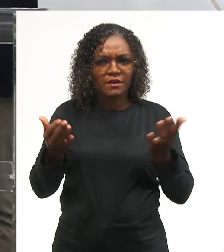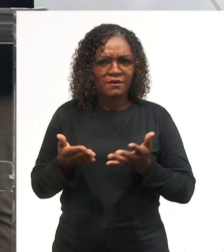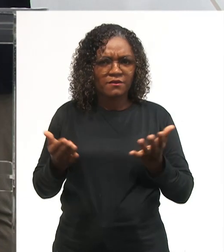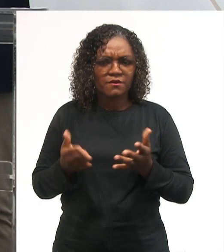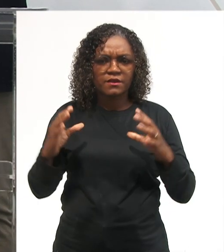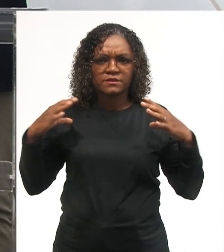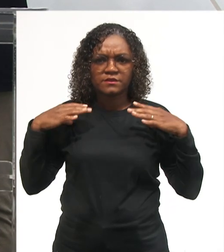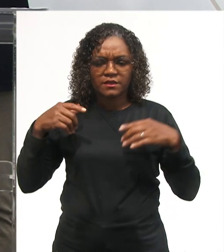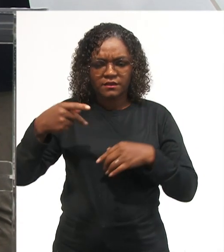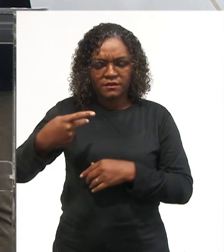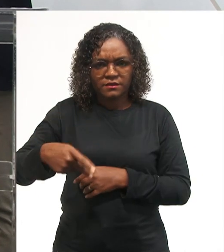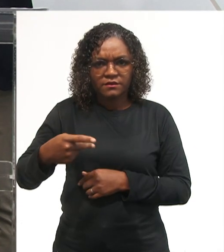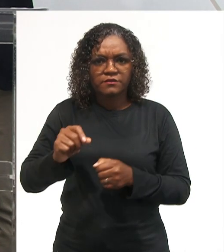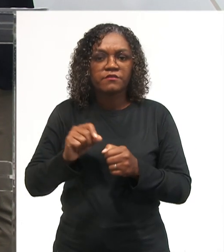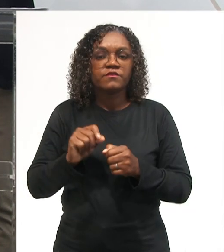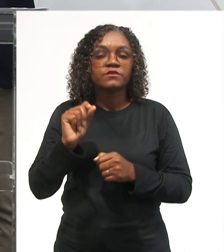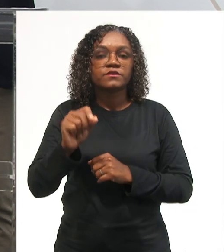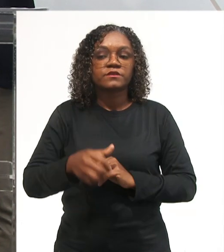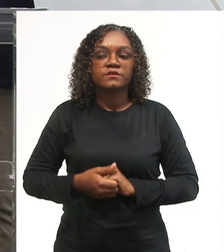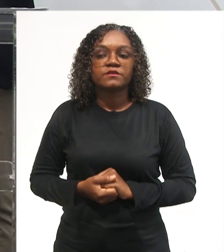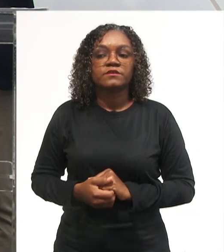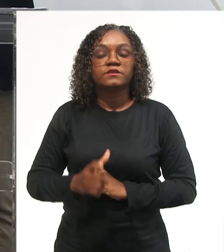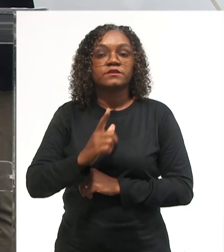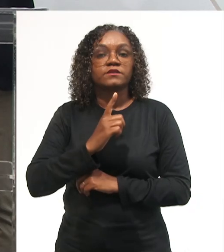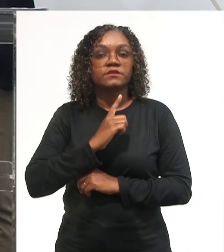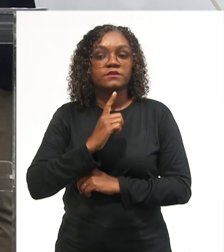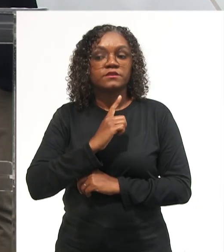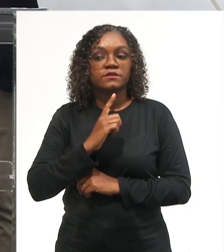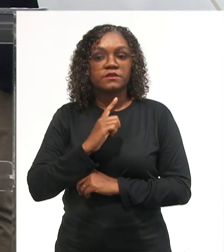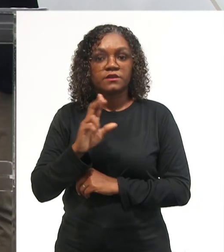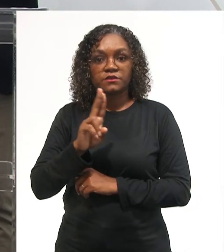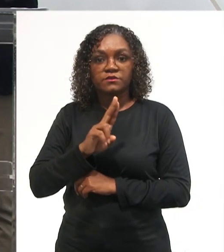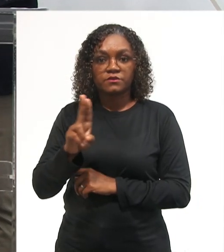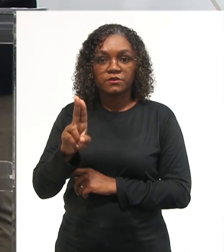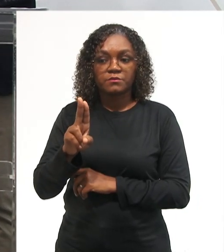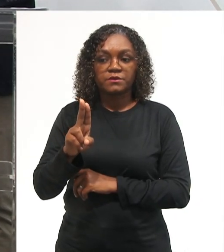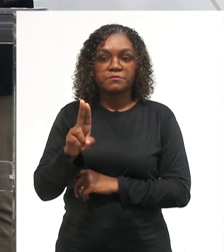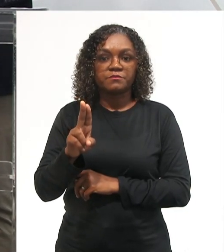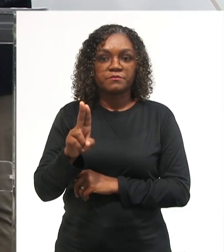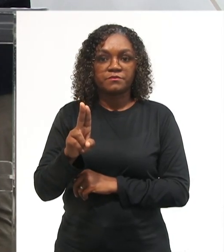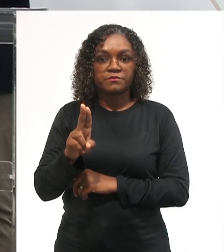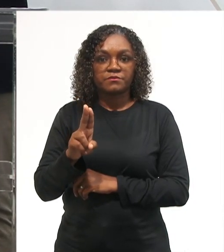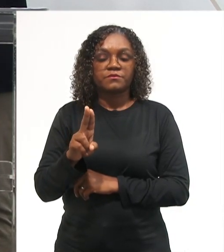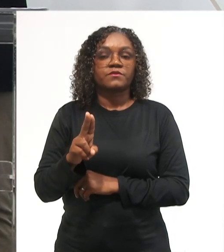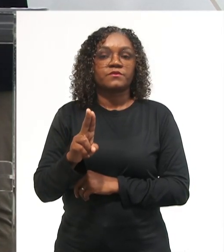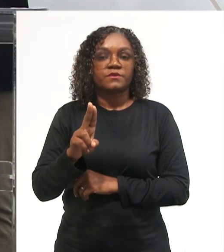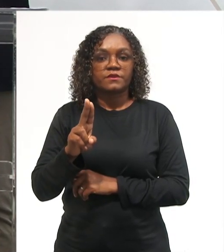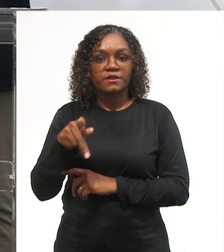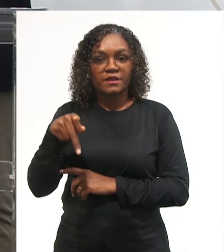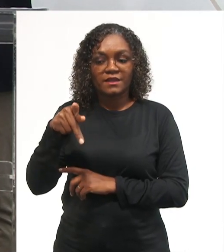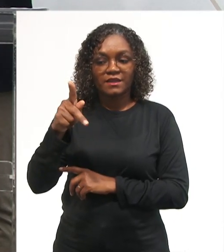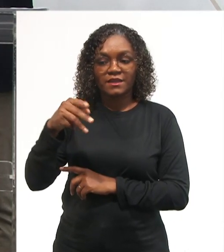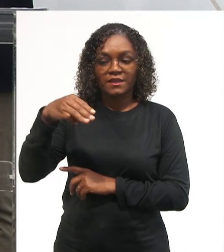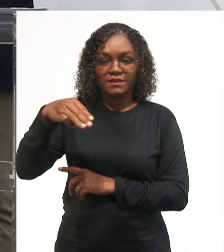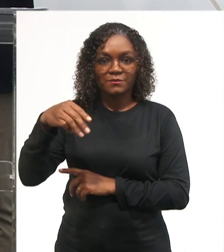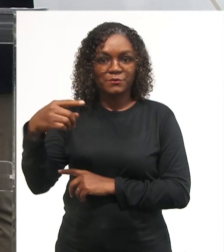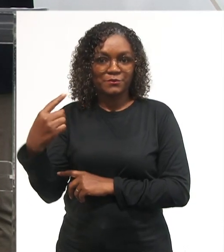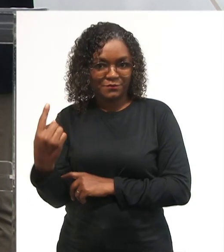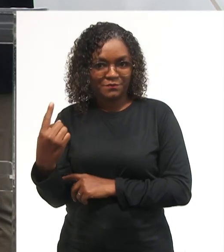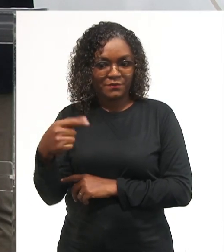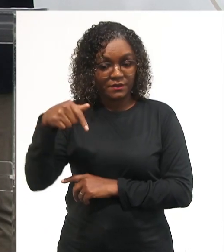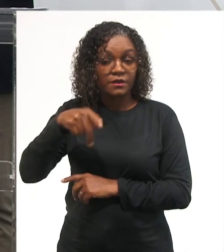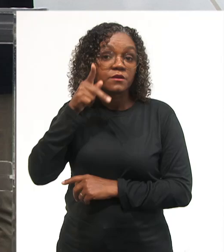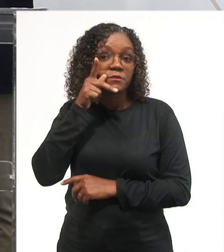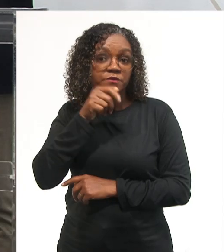aqui um mercado público, né, chamado Quilômetro 1, tá? Aqui em Porto Velho. E alguns anos